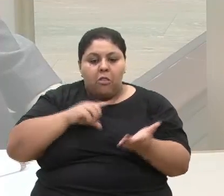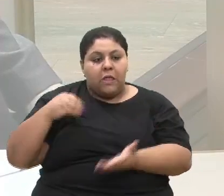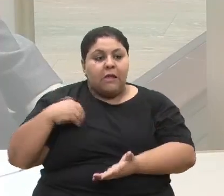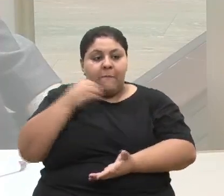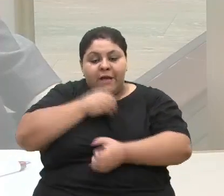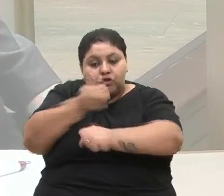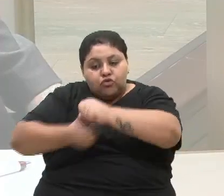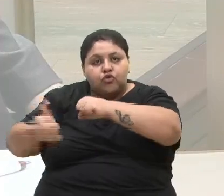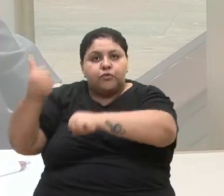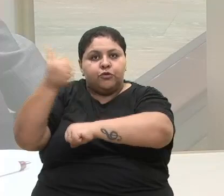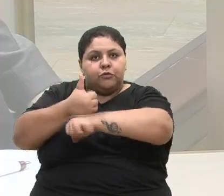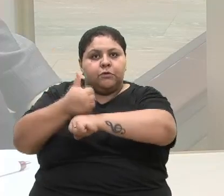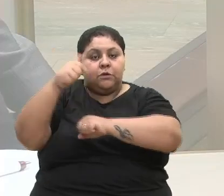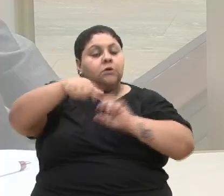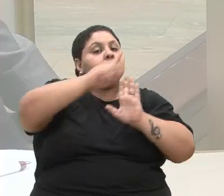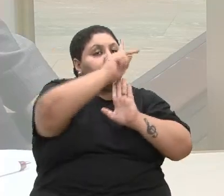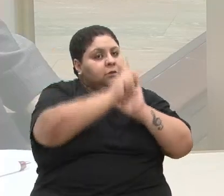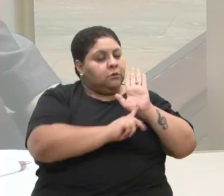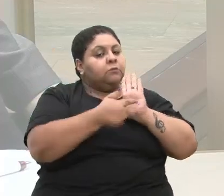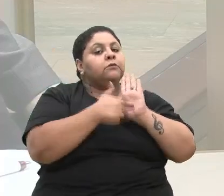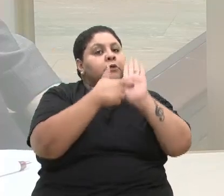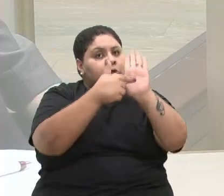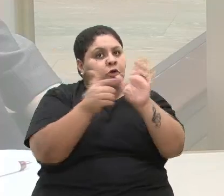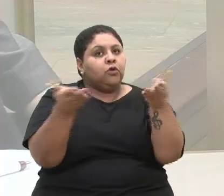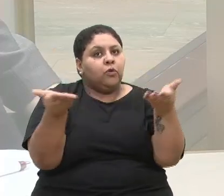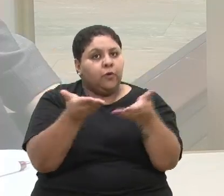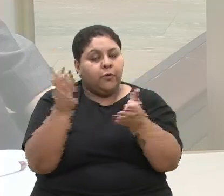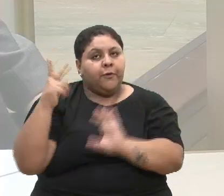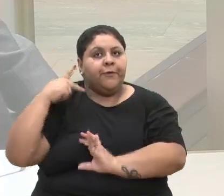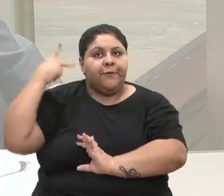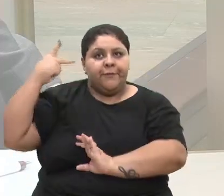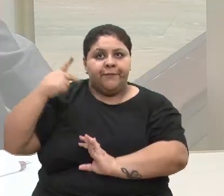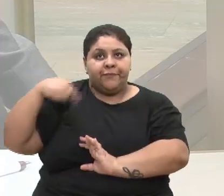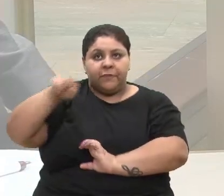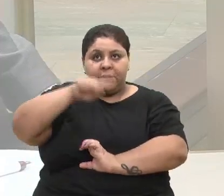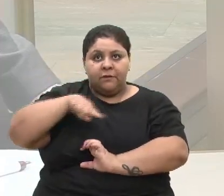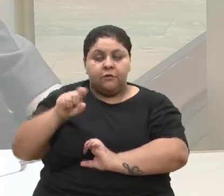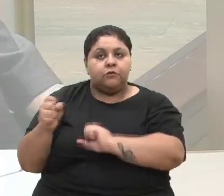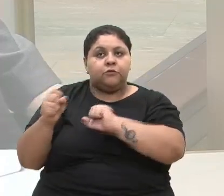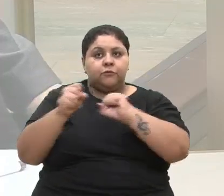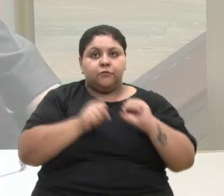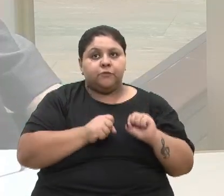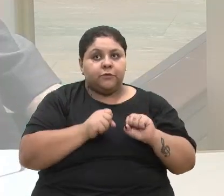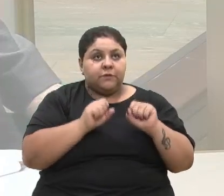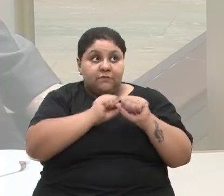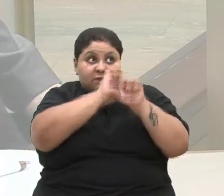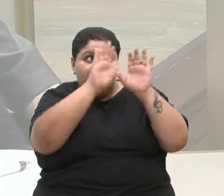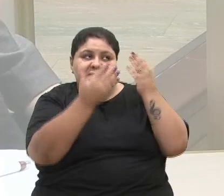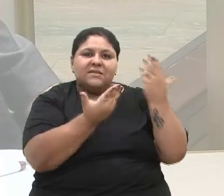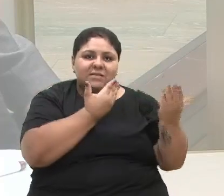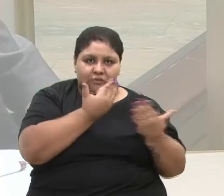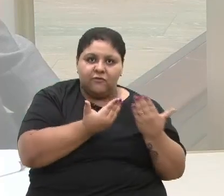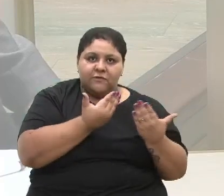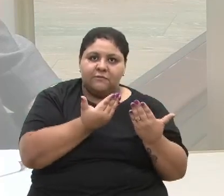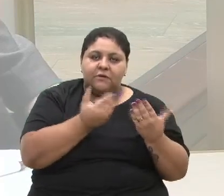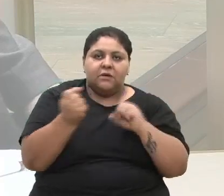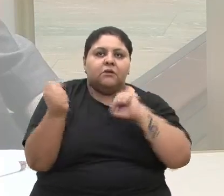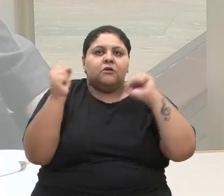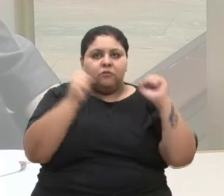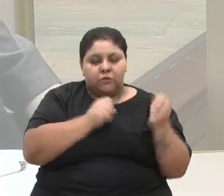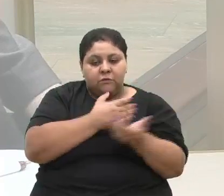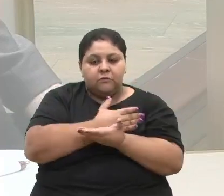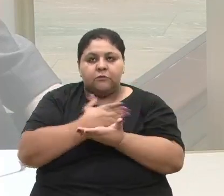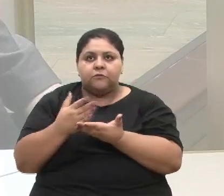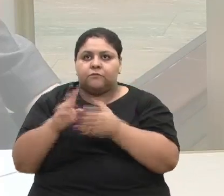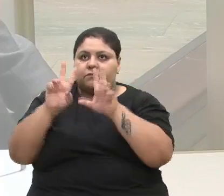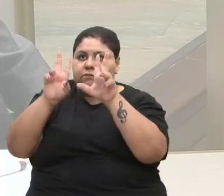volantes. Esse projeto será apresentado hoje aos vereadores, né, para que a gente possa tirar as dúvidas a respeito dele, e podemos entrar também